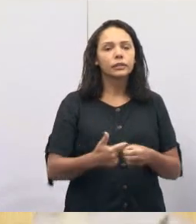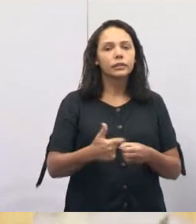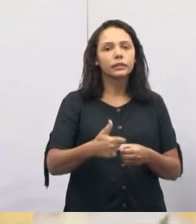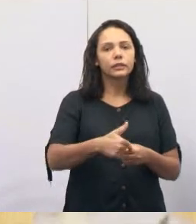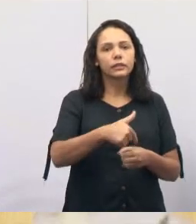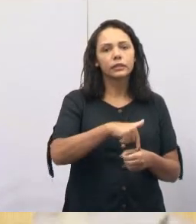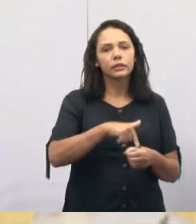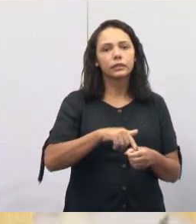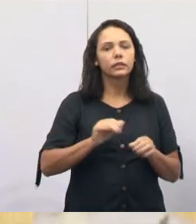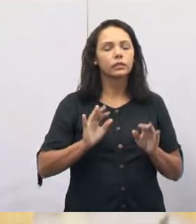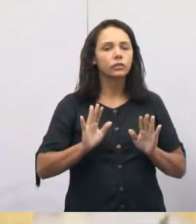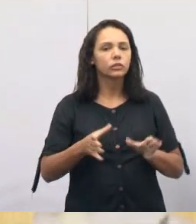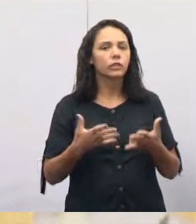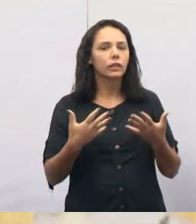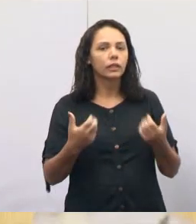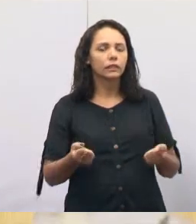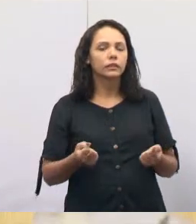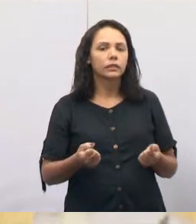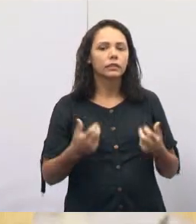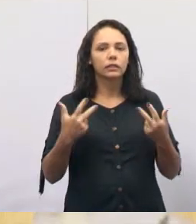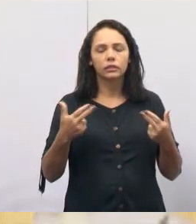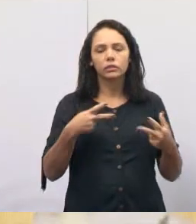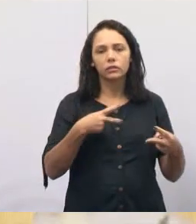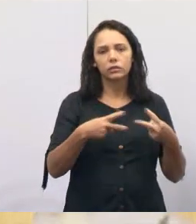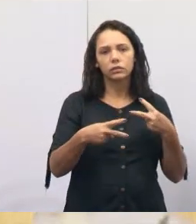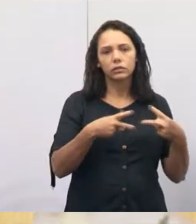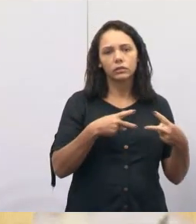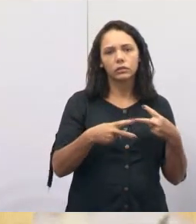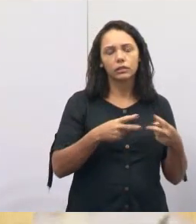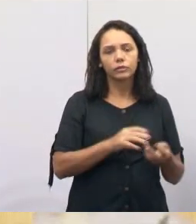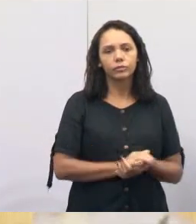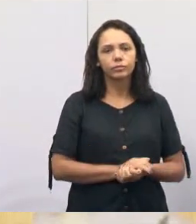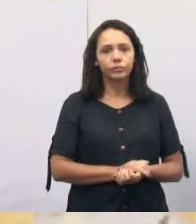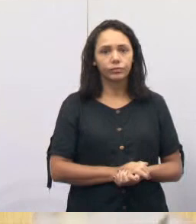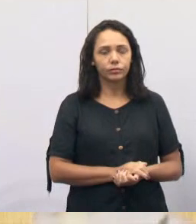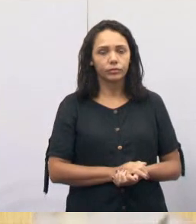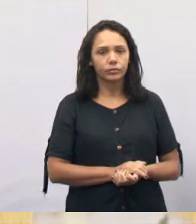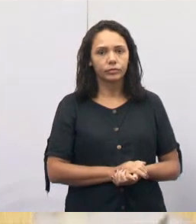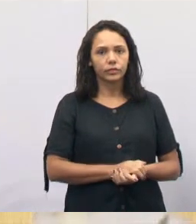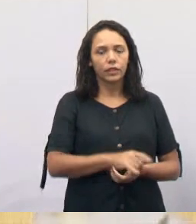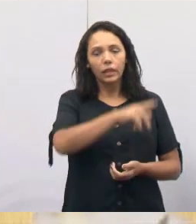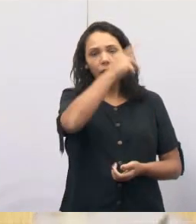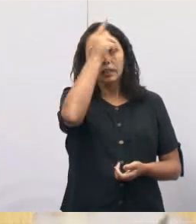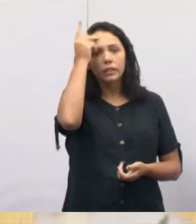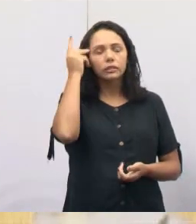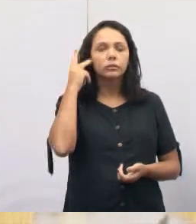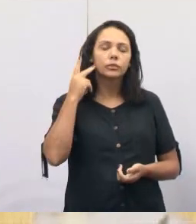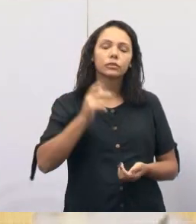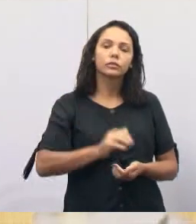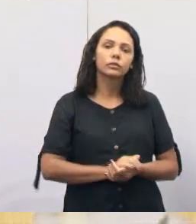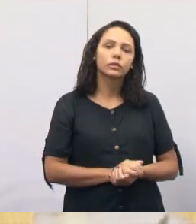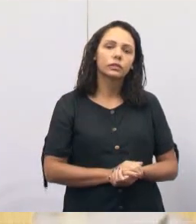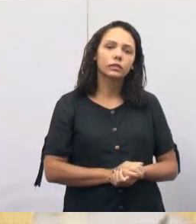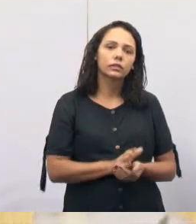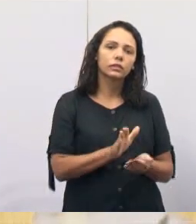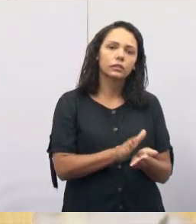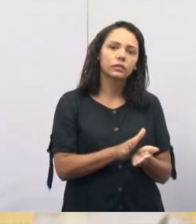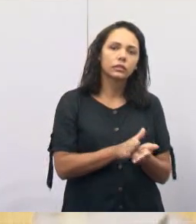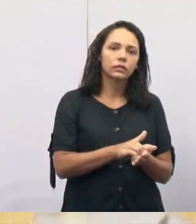aderiram à iniciativa, como São José dos Campos. Considerando que os munícipes dessa